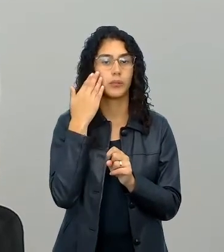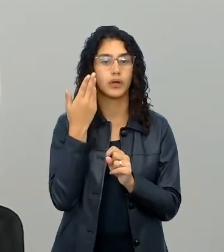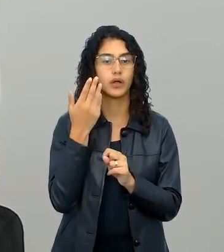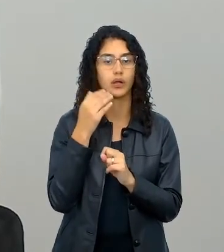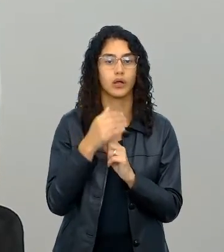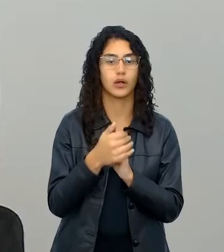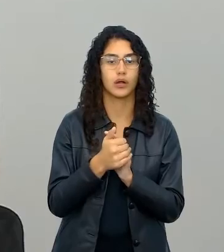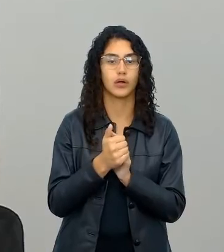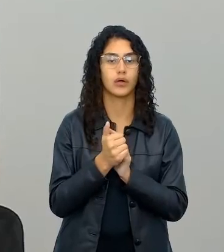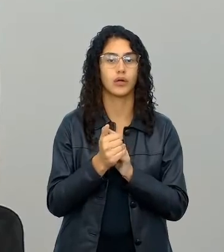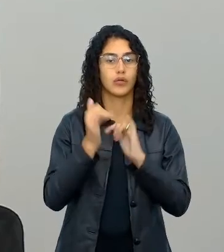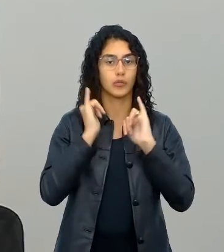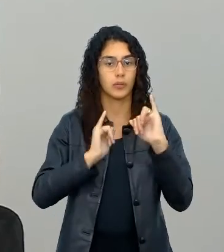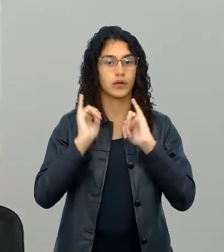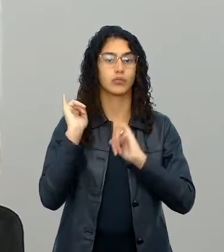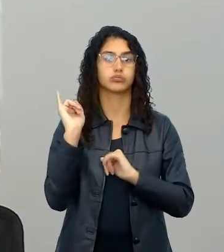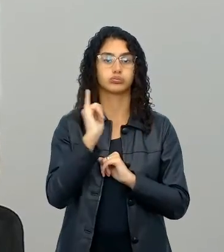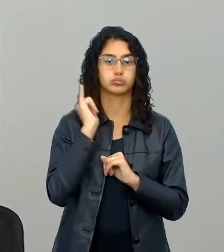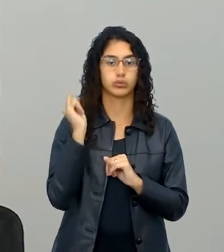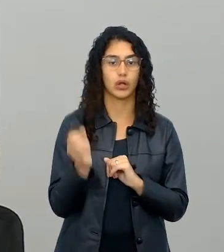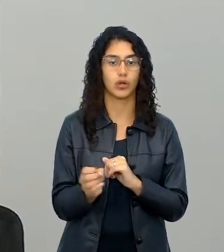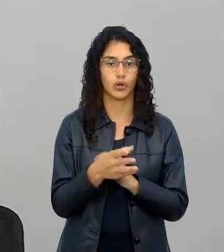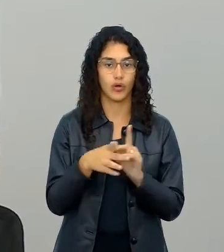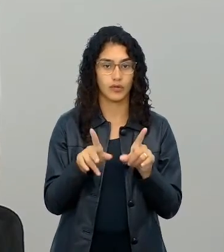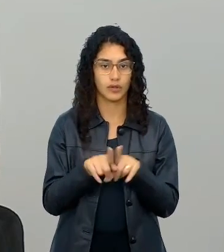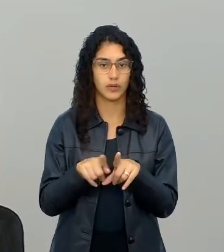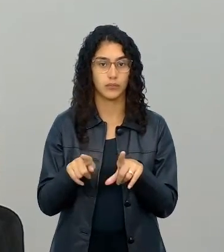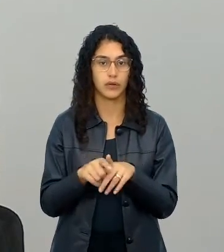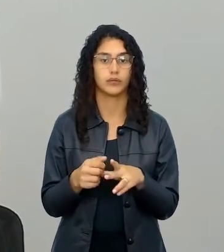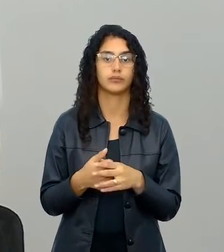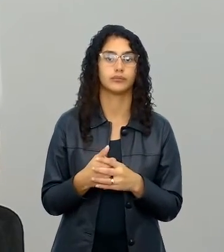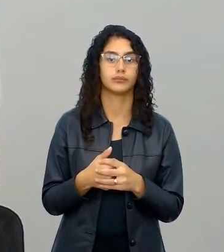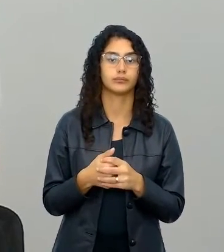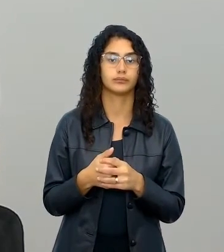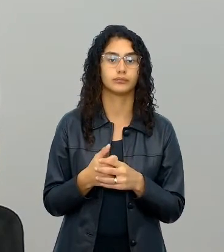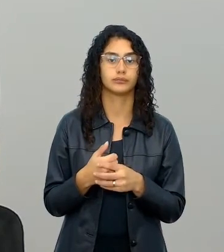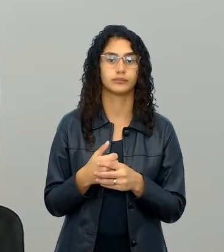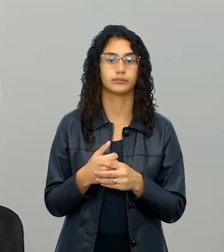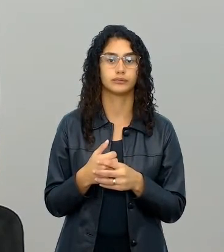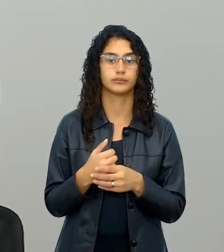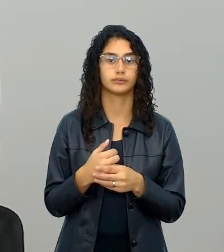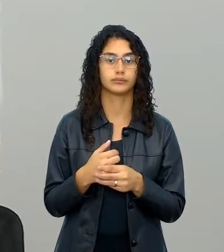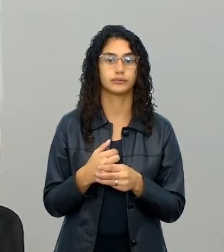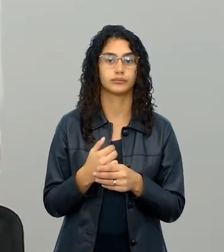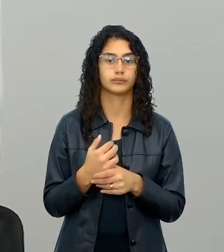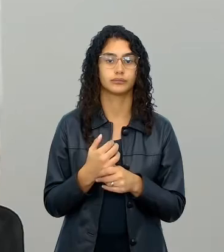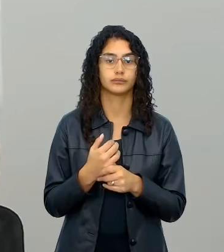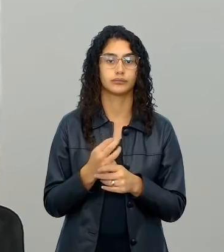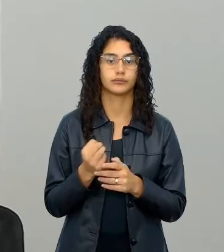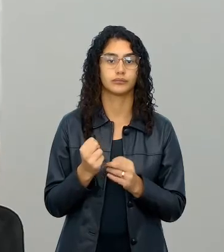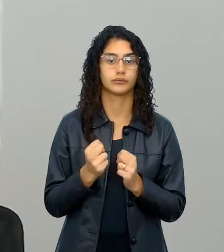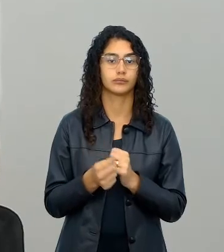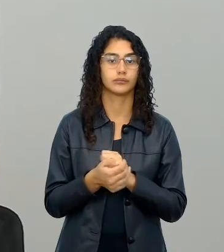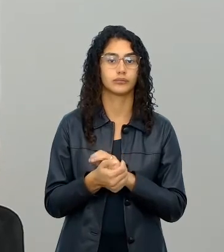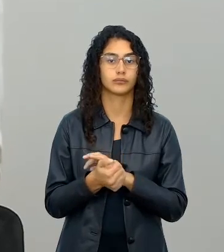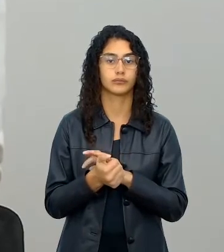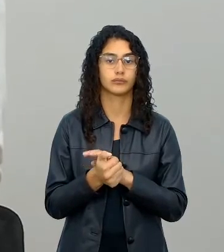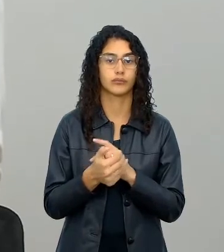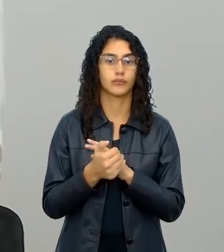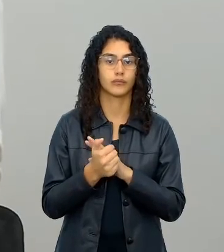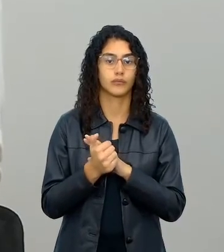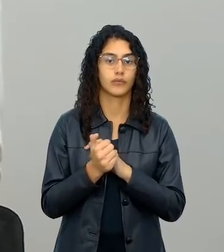isso é informação super importante e nova também, né? Então, se a gente quiser cuidar do nosso solo, até mesmo porque as árvores